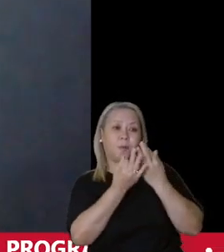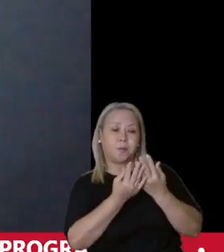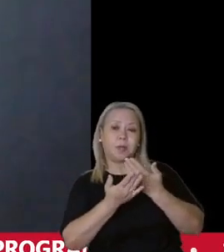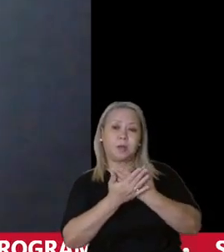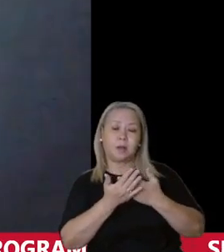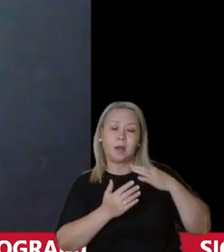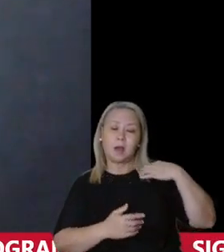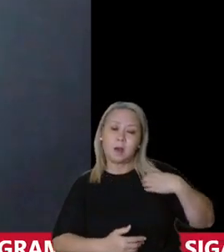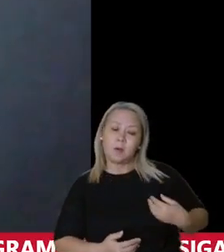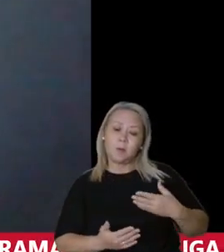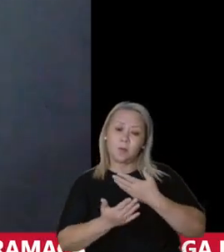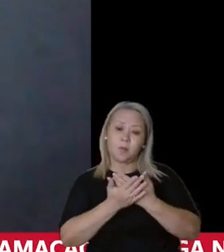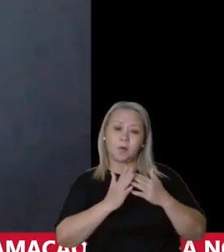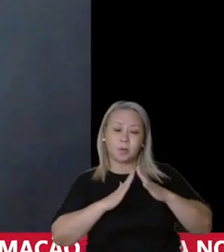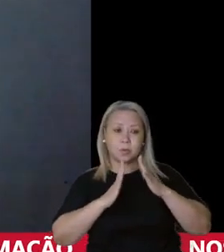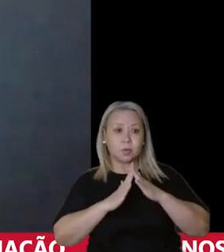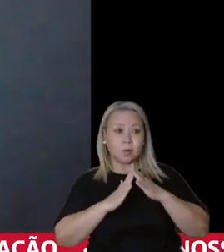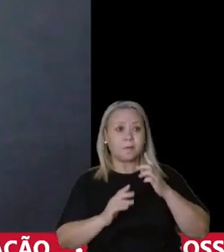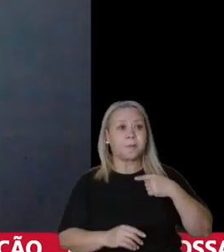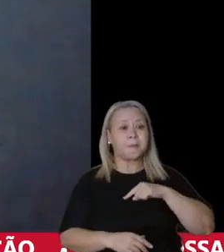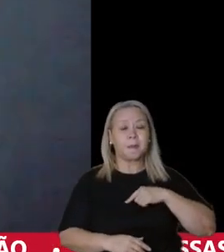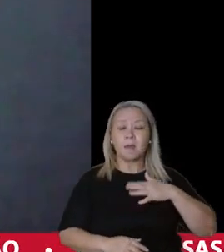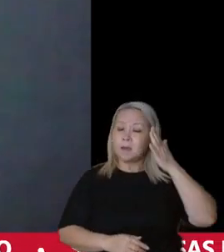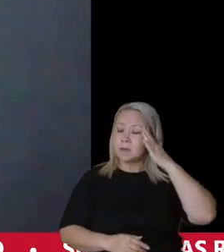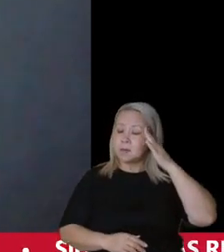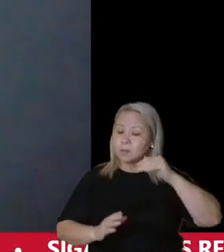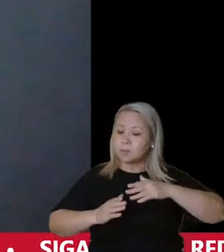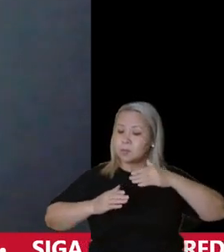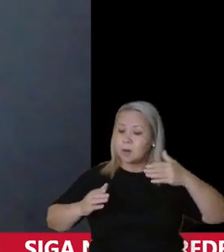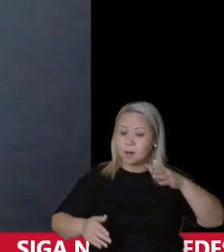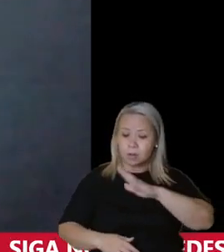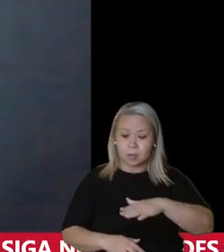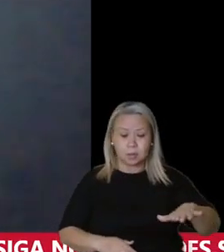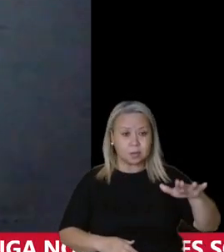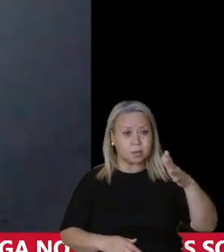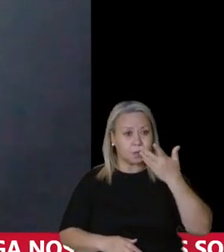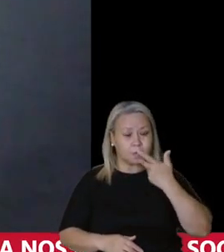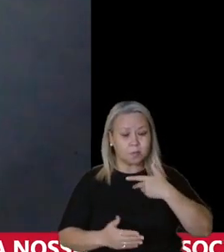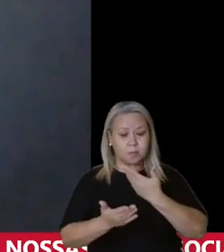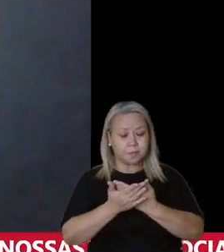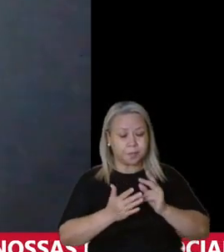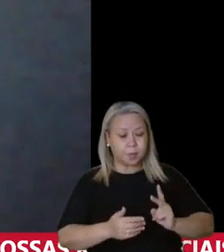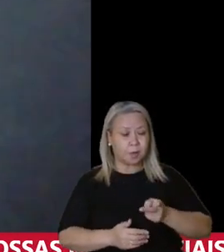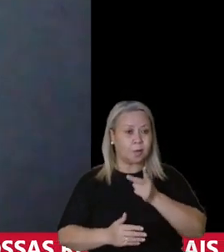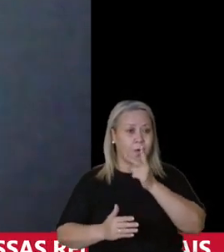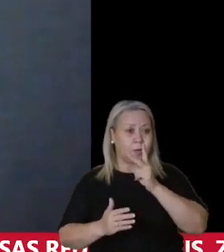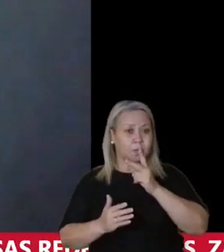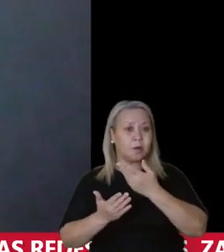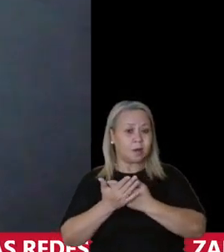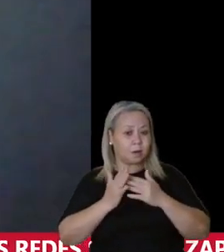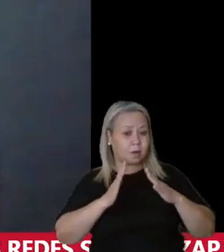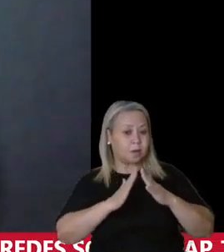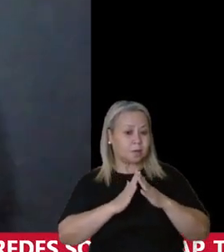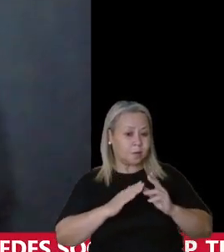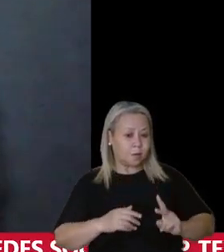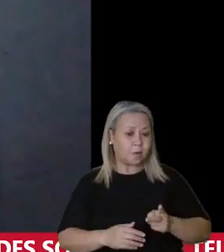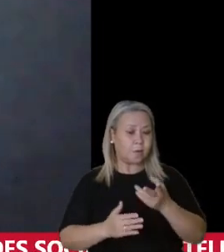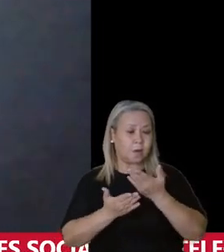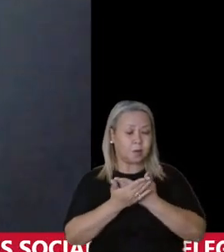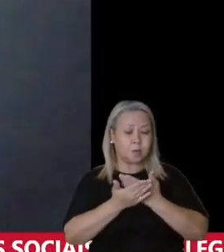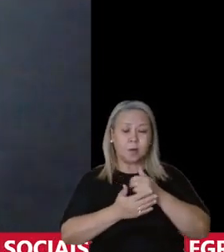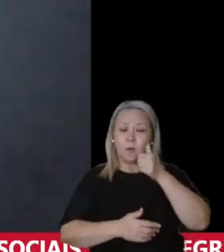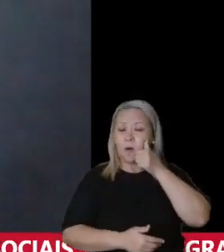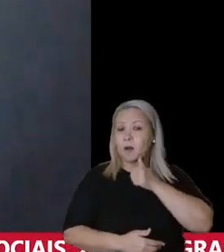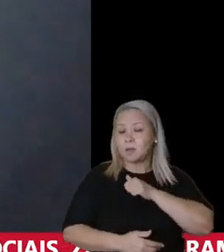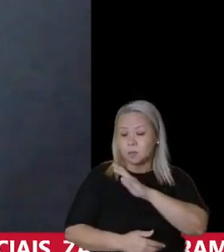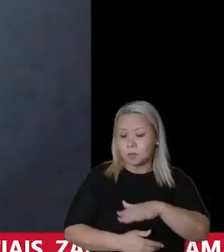gente sabe que a maioria das crianças que continuaram na escola estudando foram as crianças negras, foram as meninas